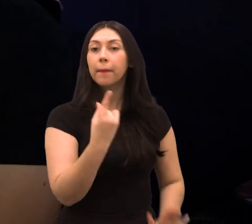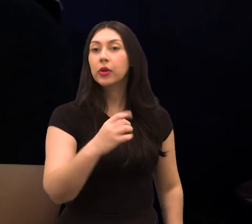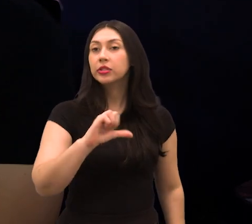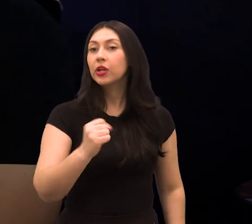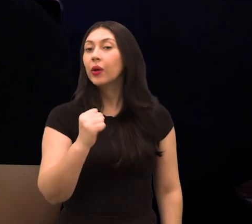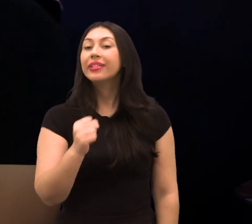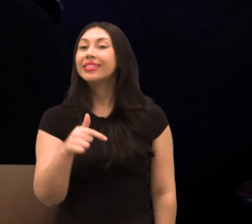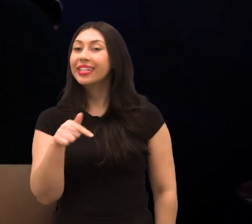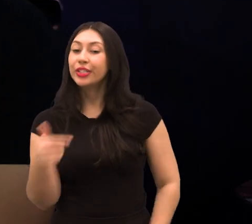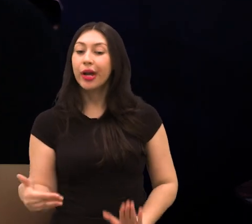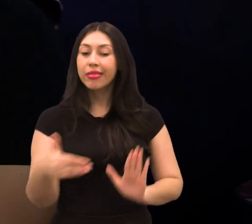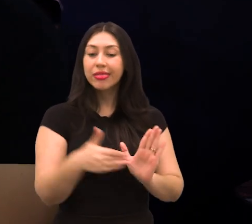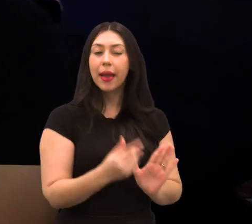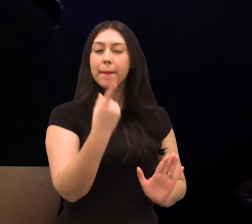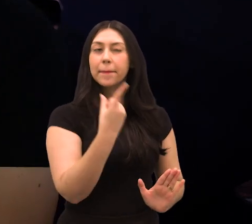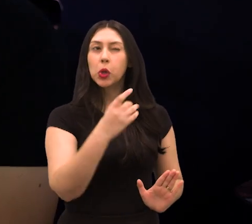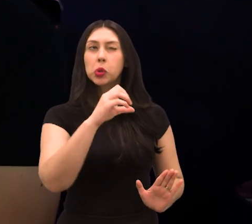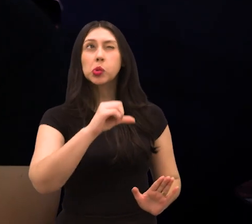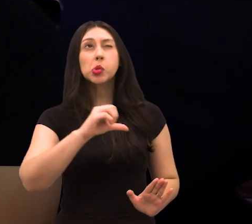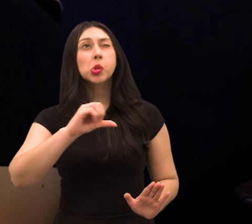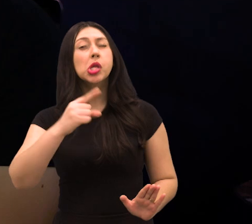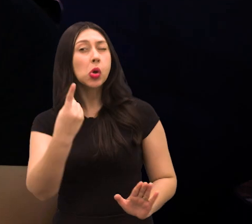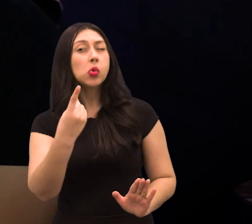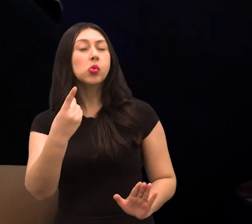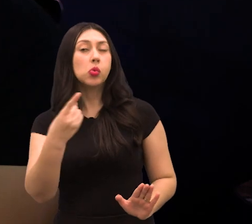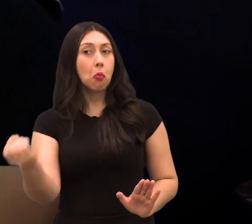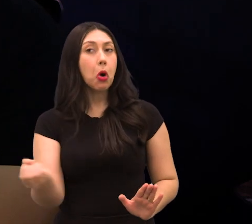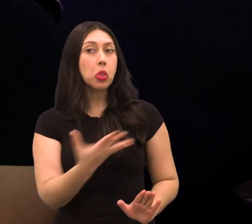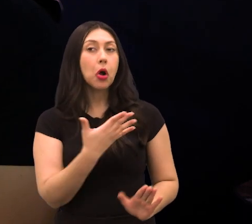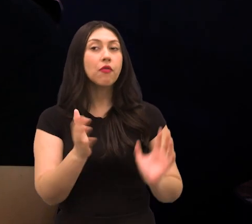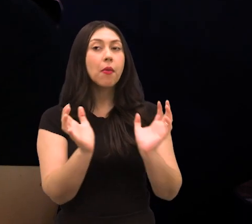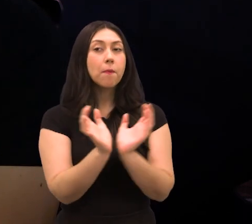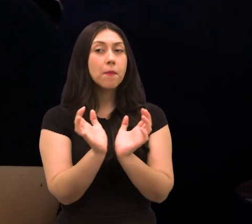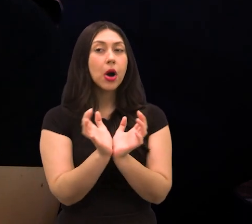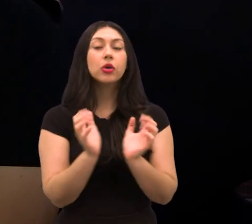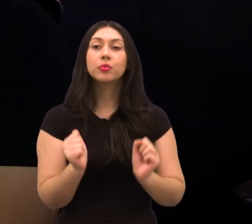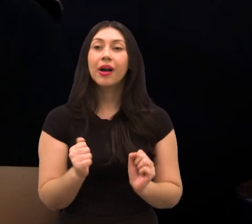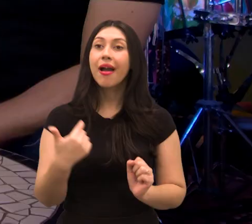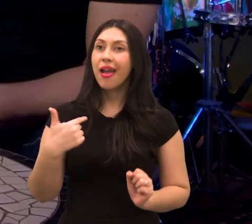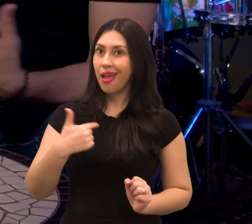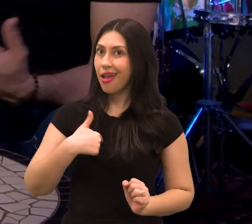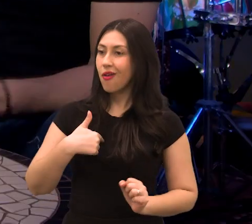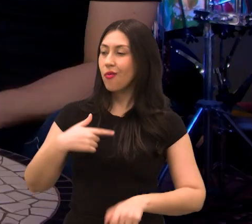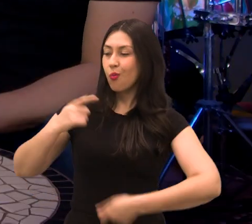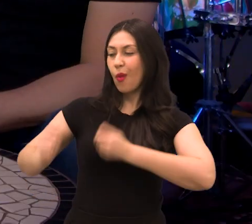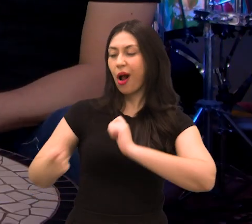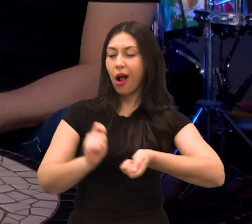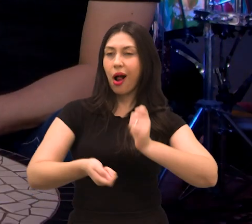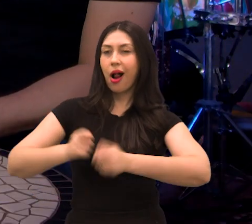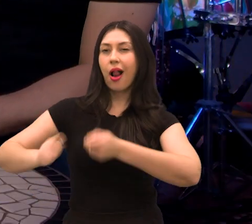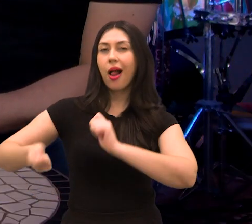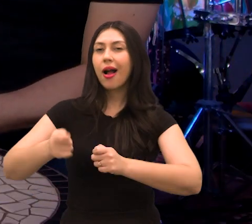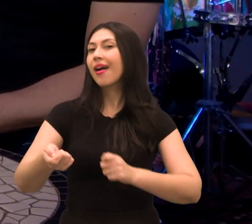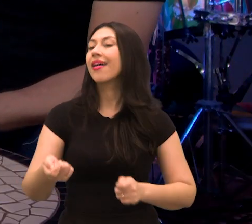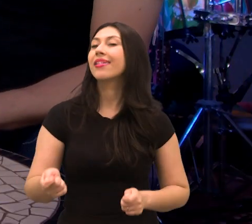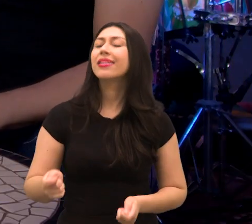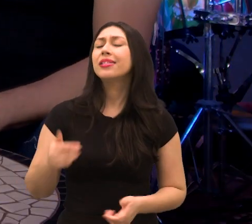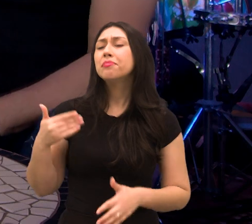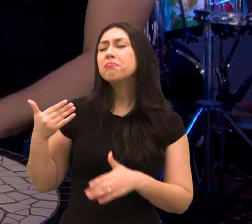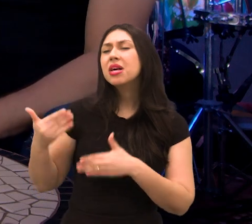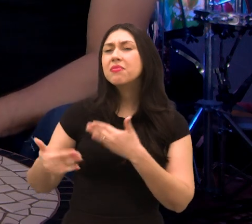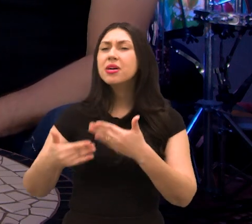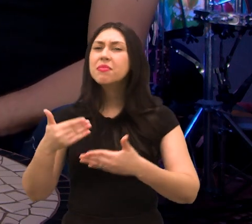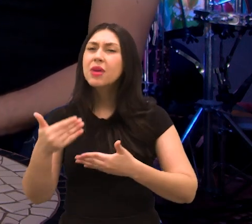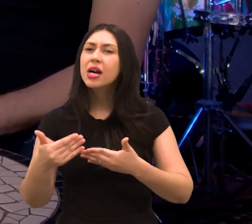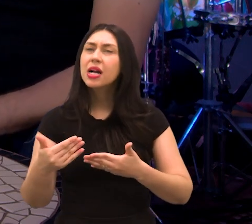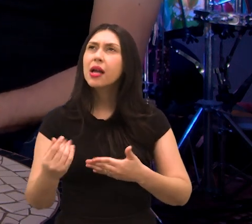até 1991. Eu era baterista, né? Eu toquei violão e era baterista, que eu adorava. Depois,